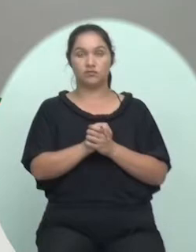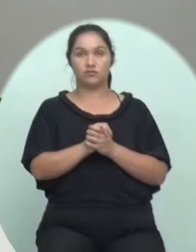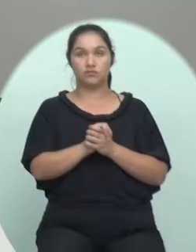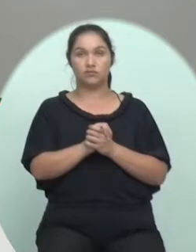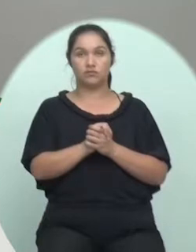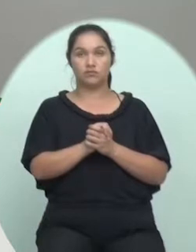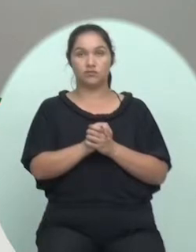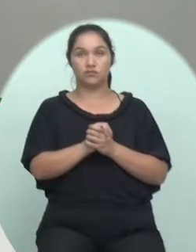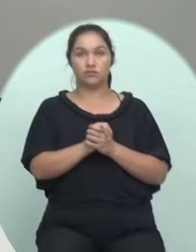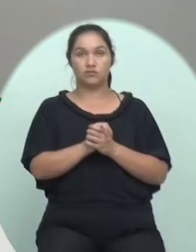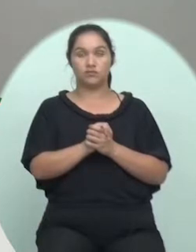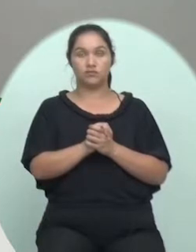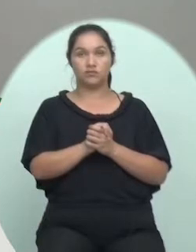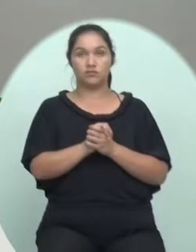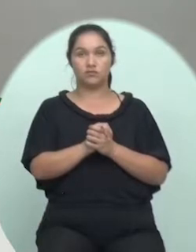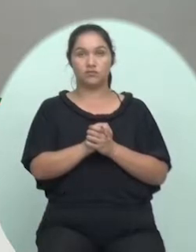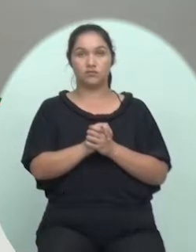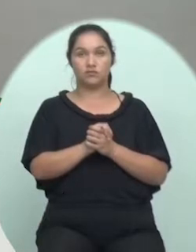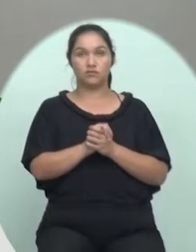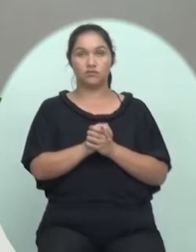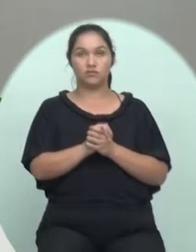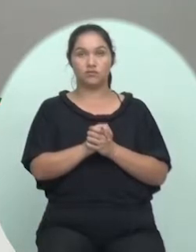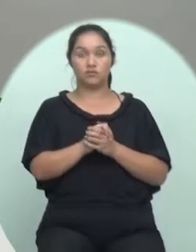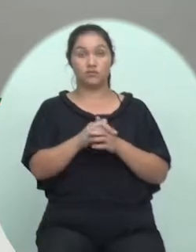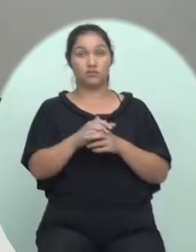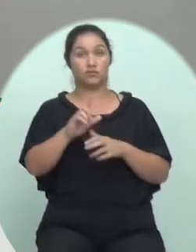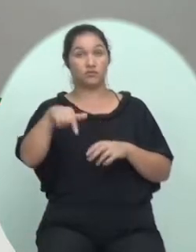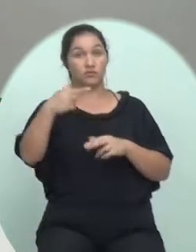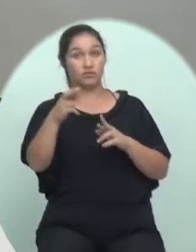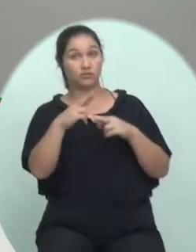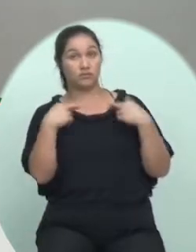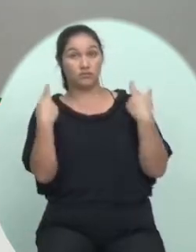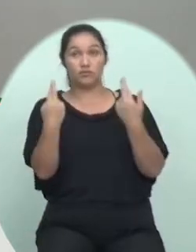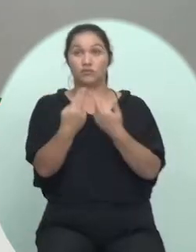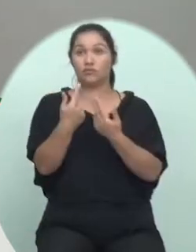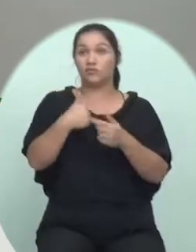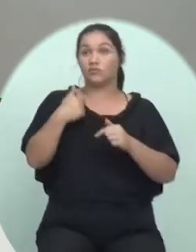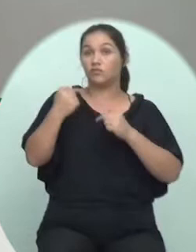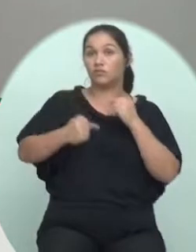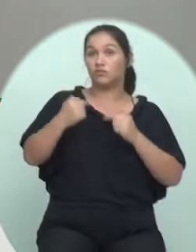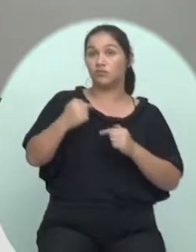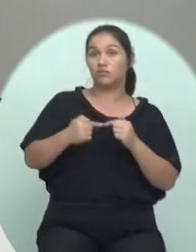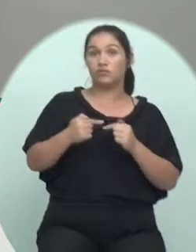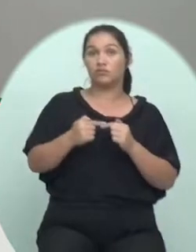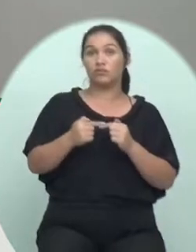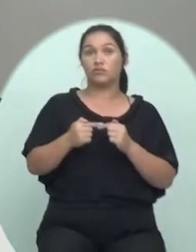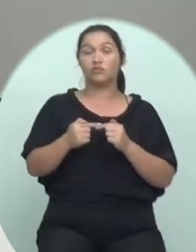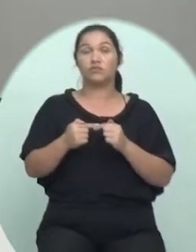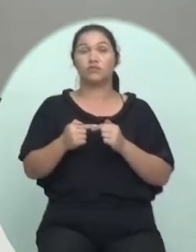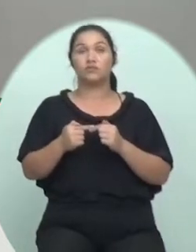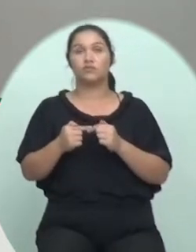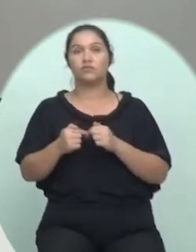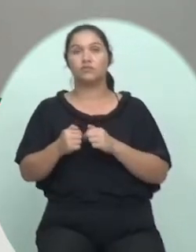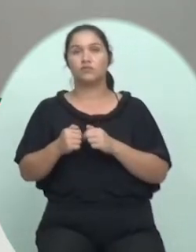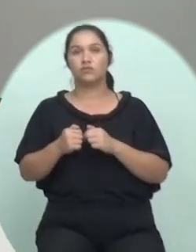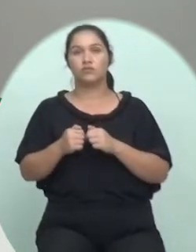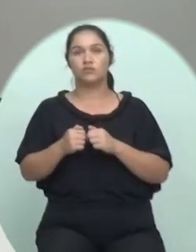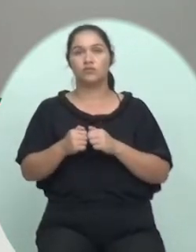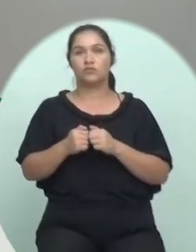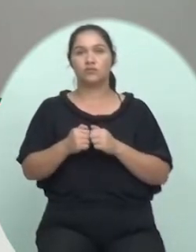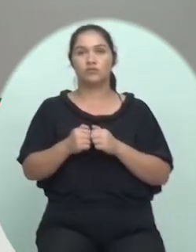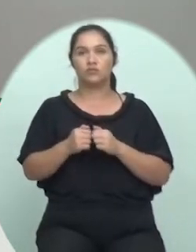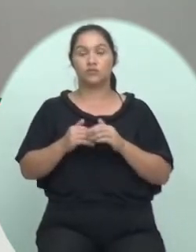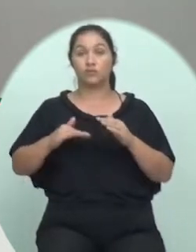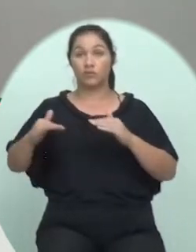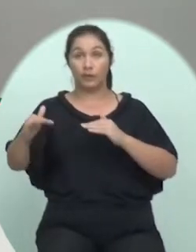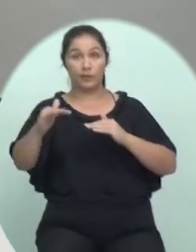equivocada. Para a próxima sessão, eu pretendo debater a questão da mobilidade urbana, que eu venho tratando há bastante